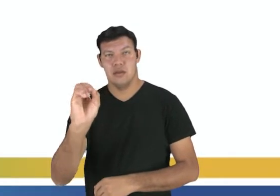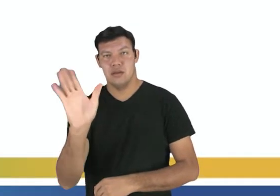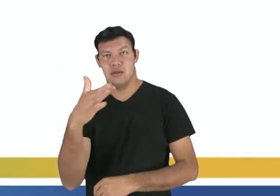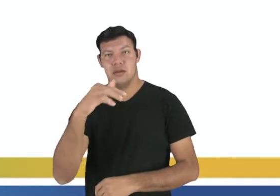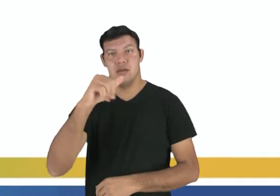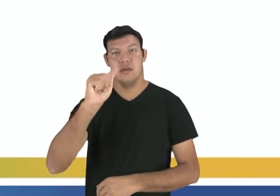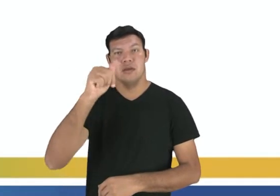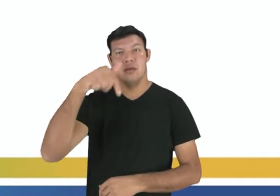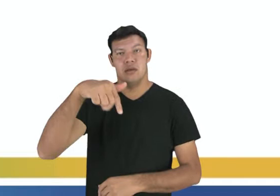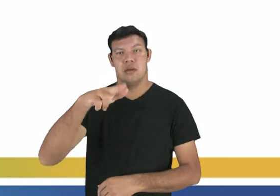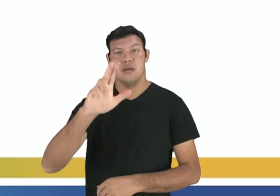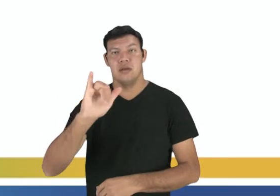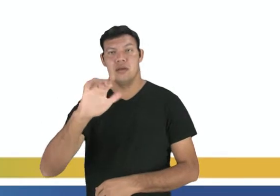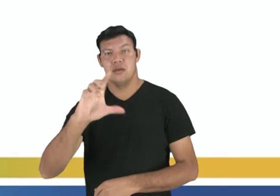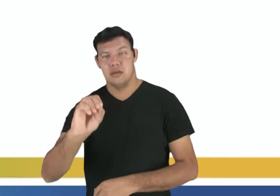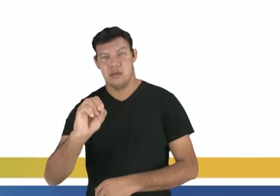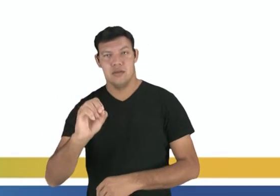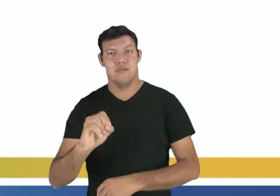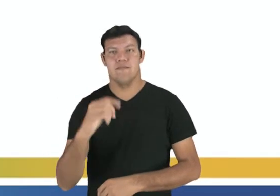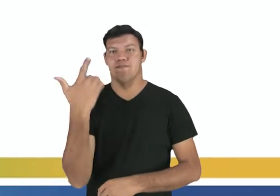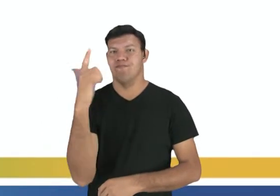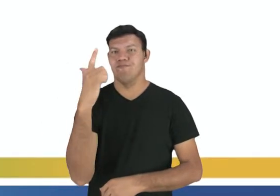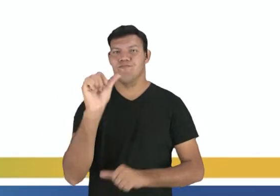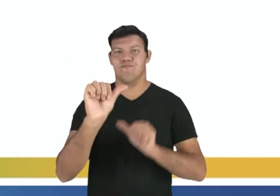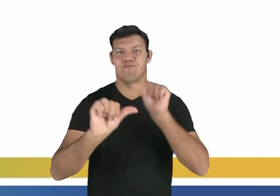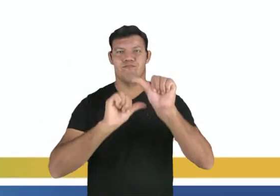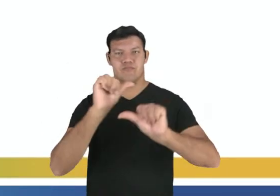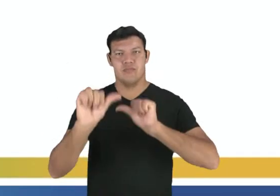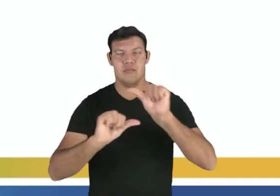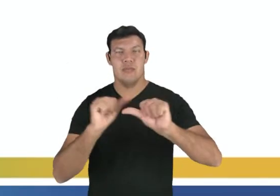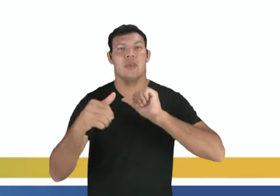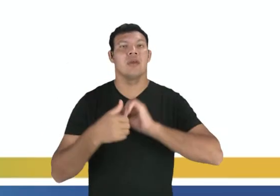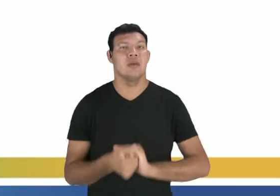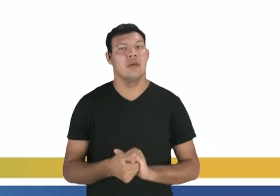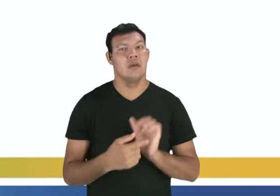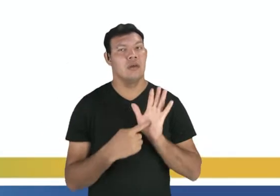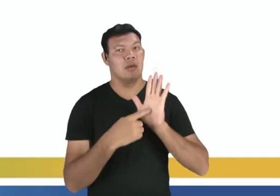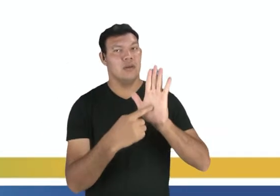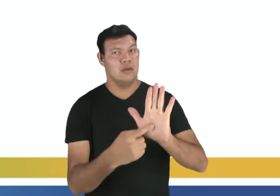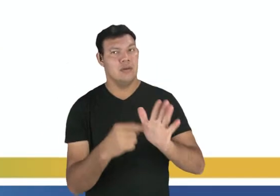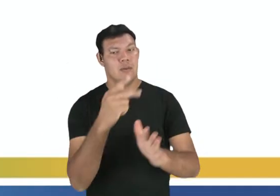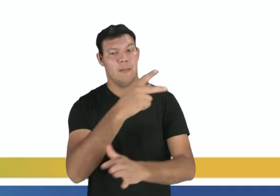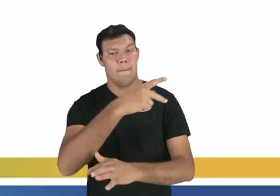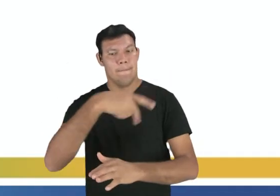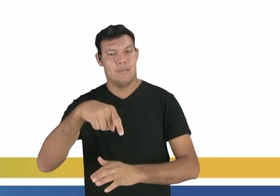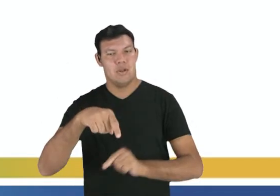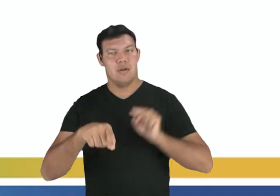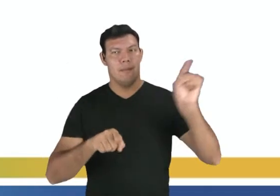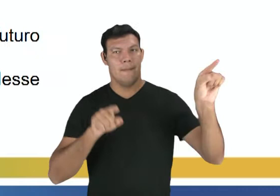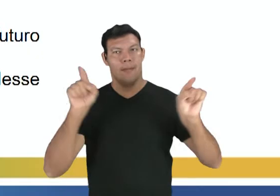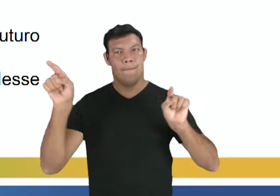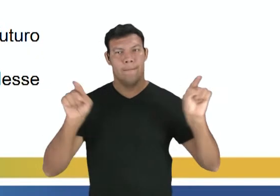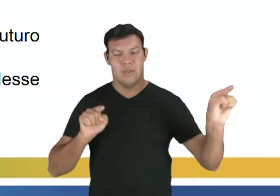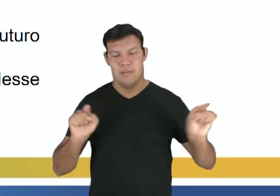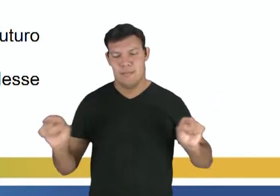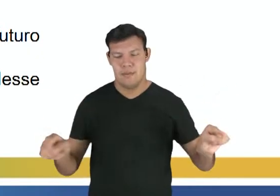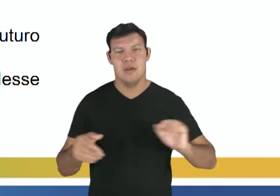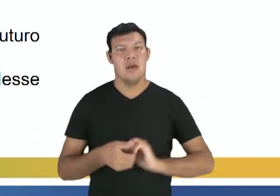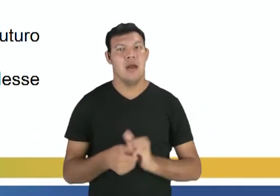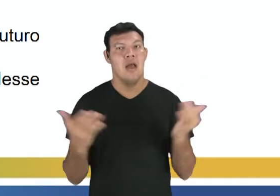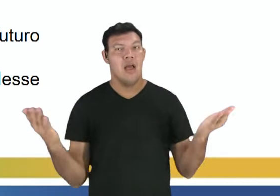quadro que está sendo apresentado para vocês, nós temos aí os pronomes demonstrativos. Vamos aprender agora